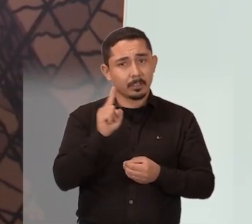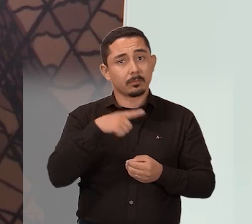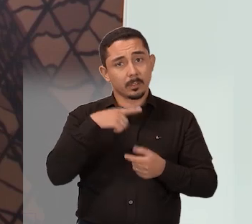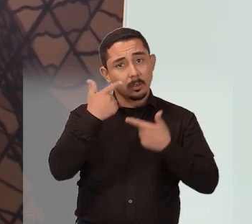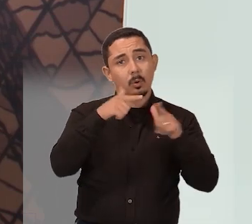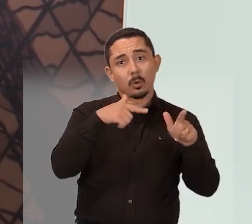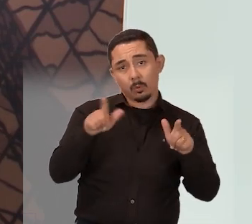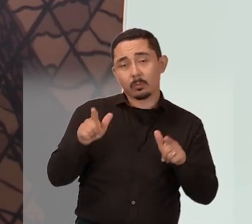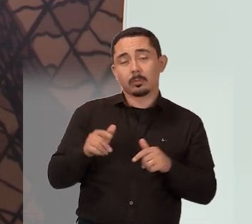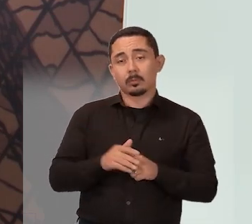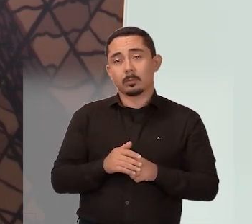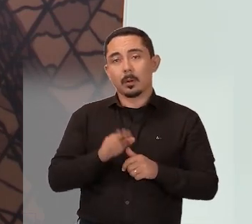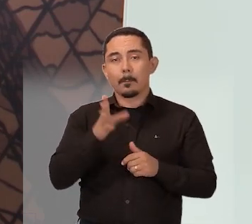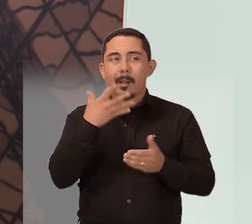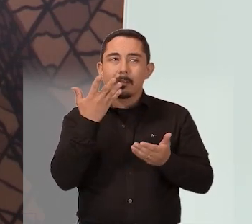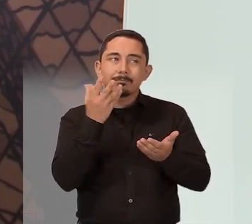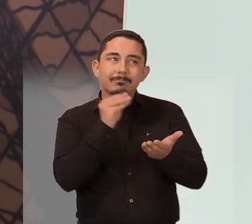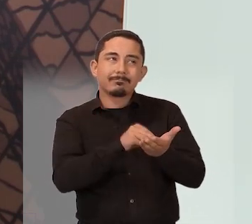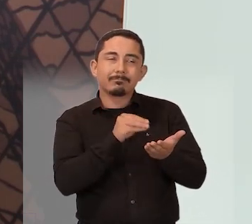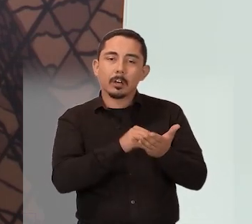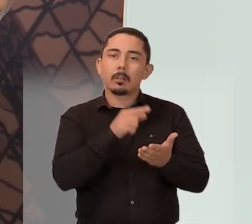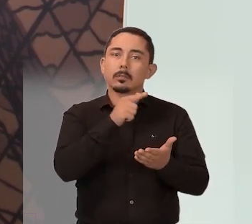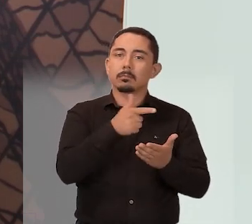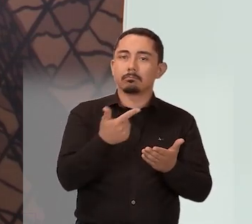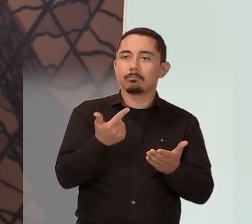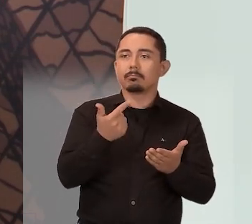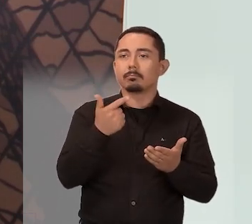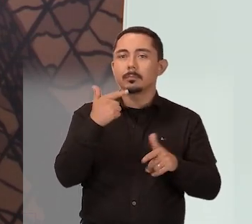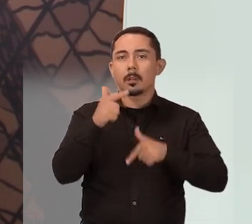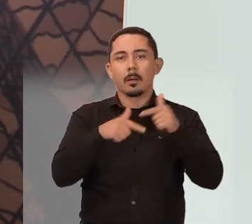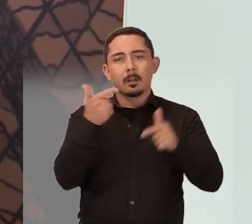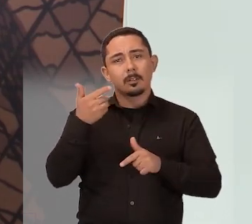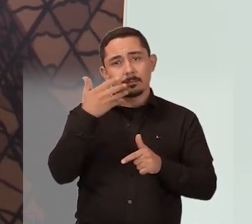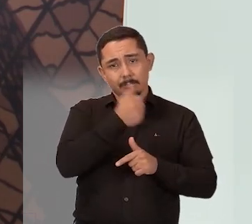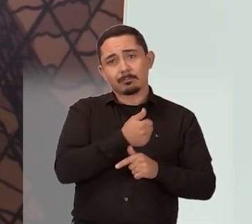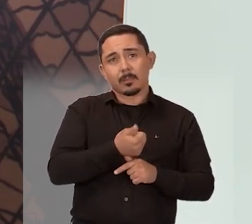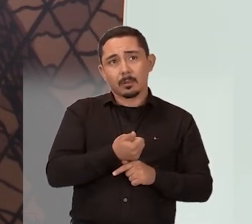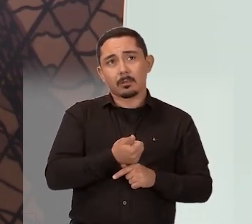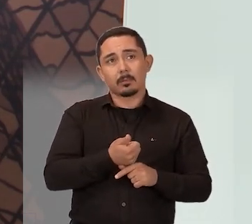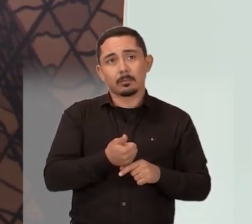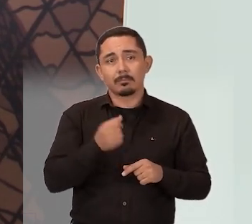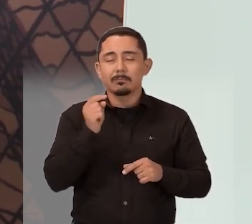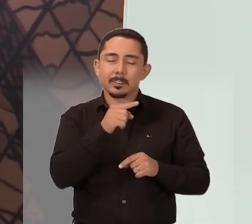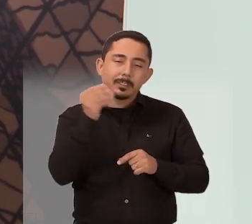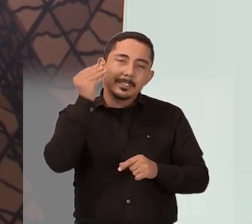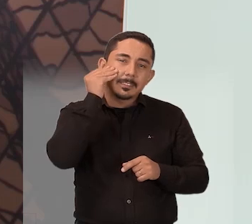Trabalho. Faltam alguns elementos para que esse trabalho de resgate e essa